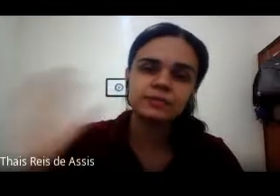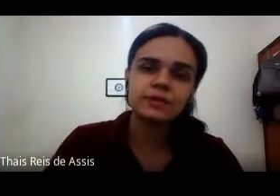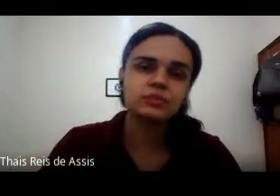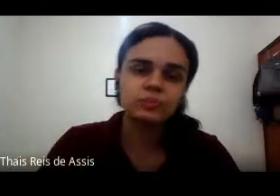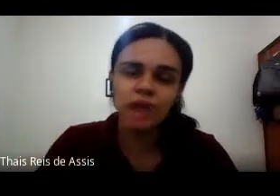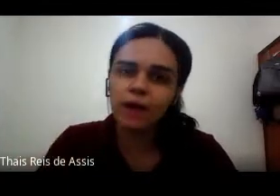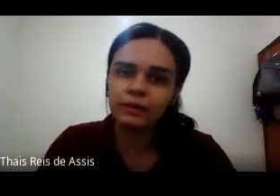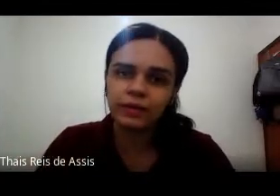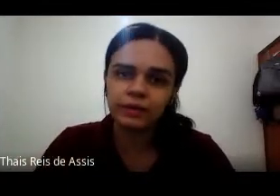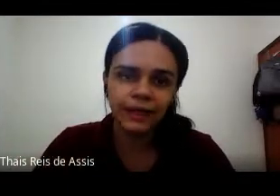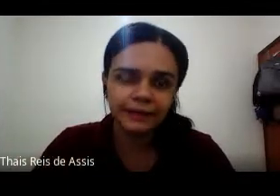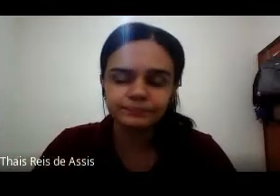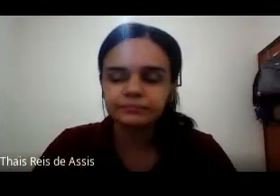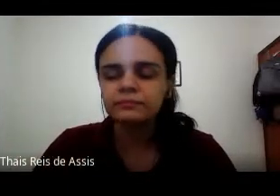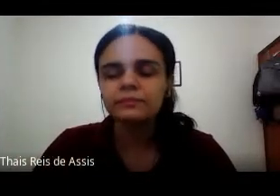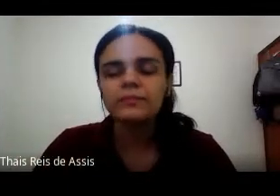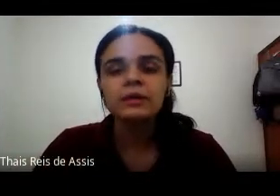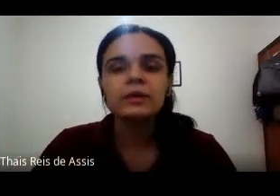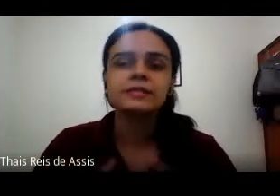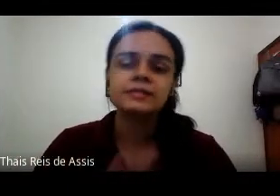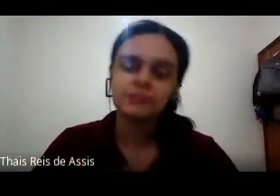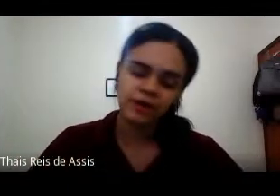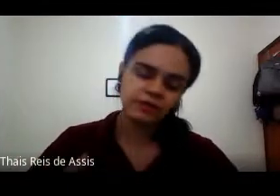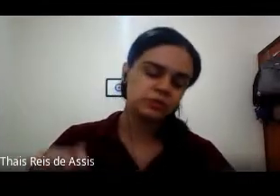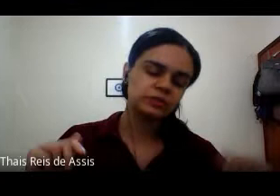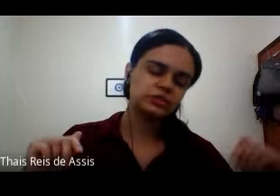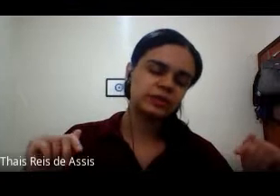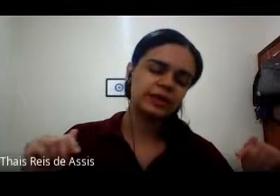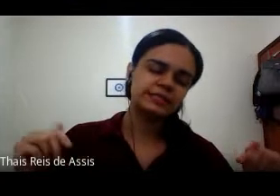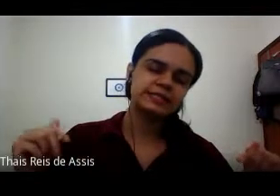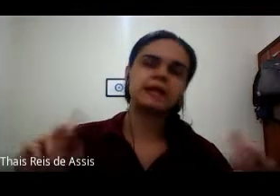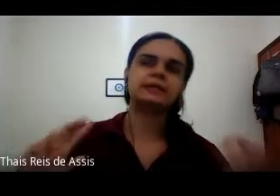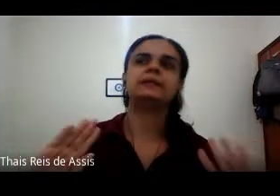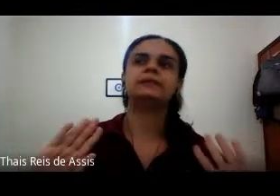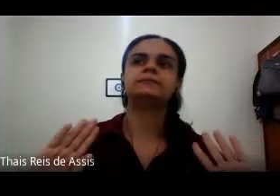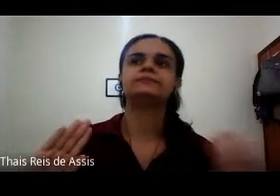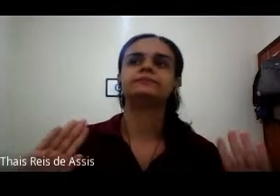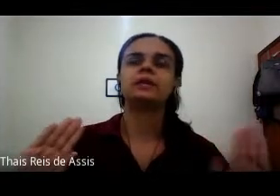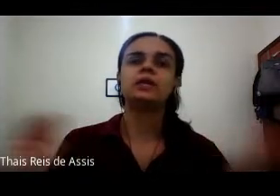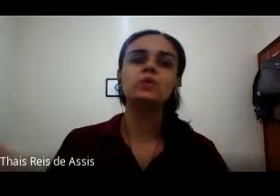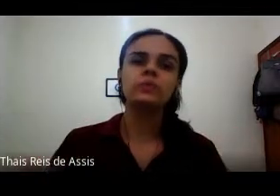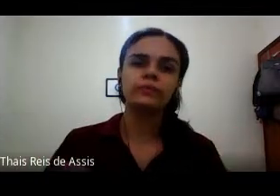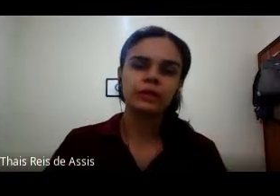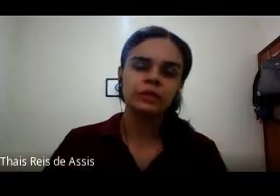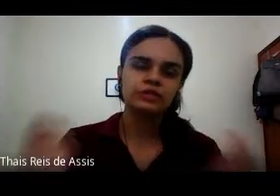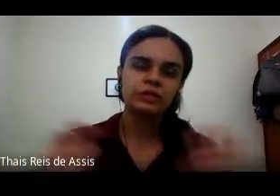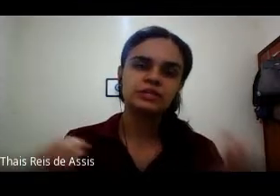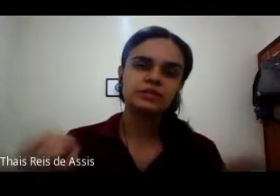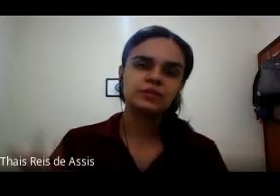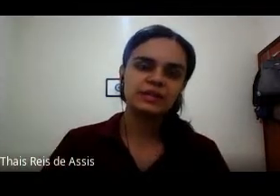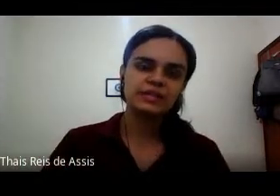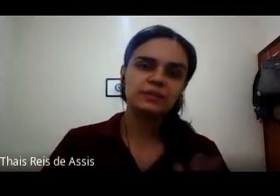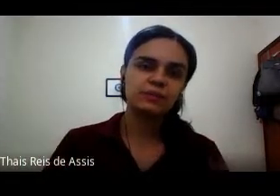aula em função do tipo de aula que eu quero dar. Às vezes, se eu faço, quando a gente organiza a sala em U,